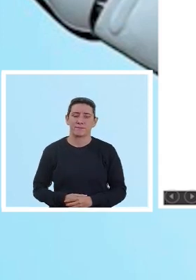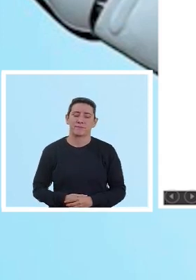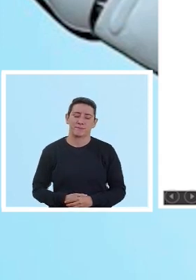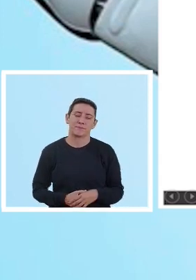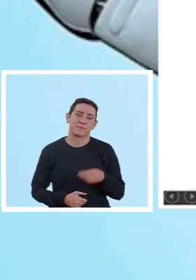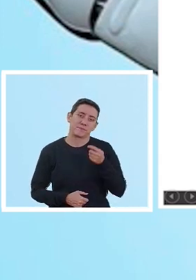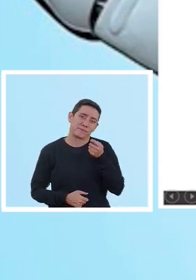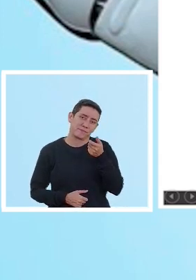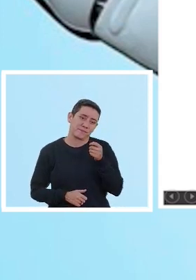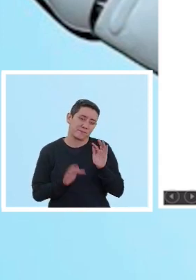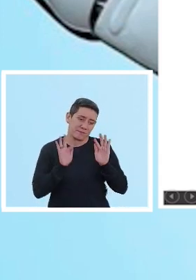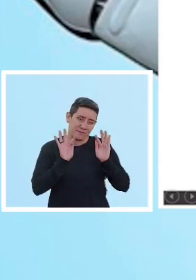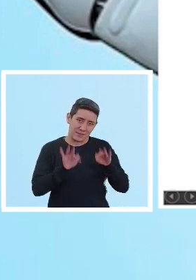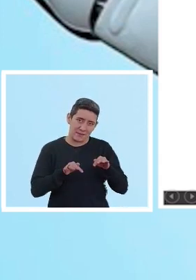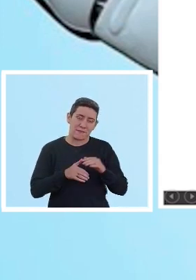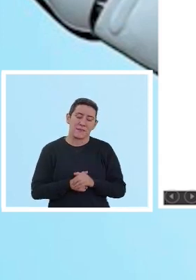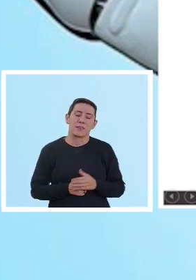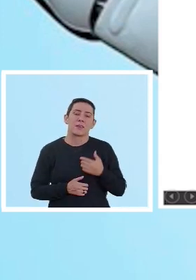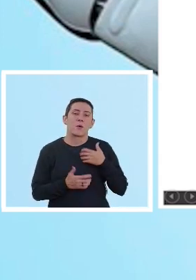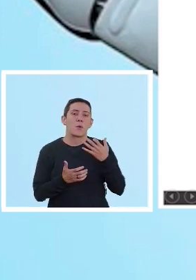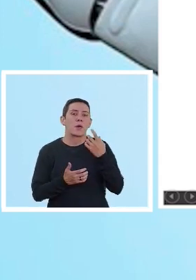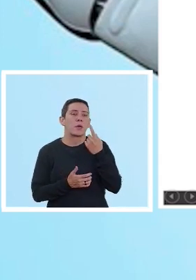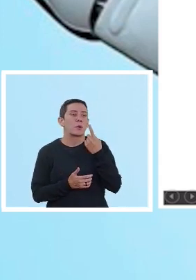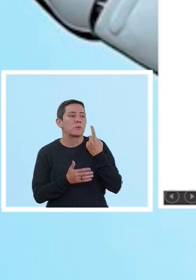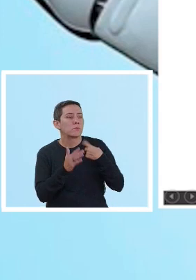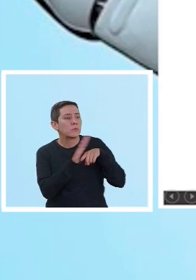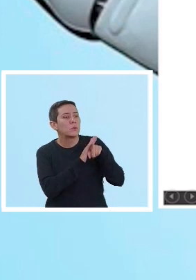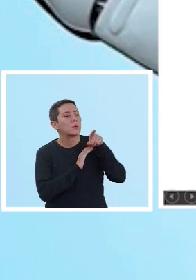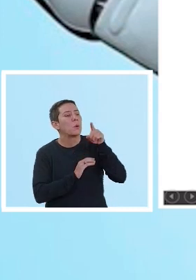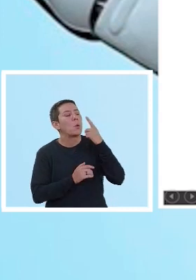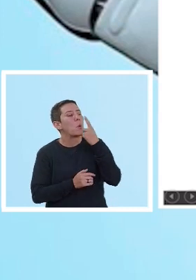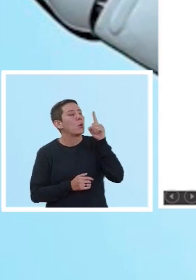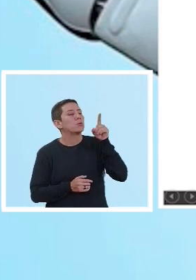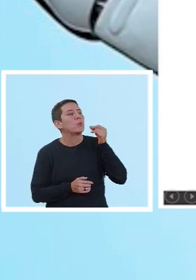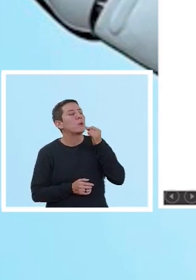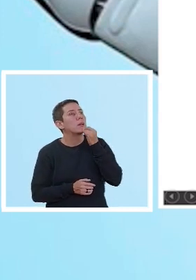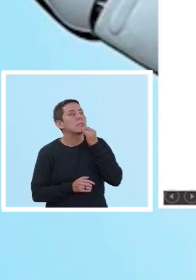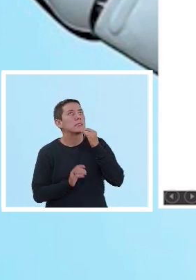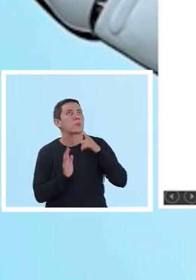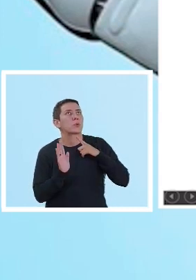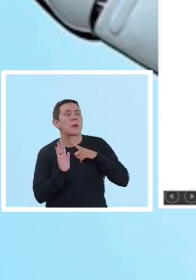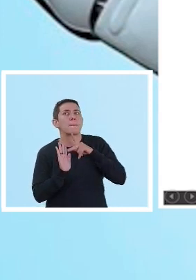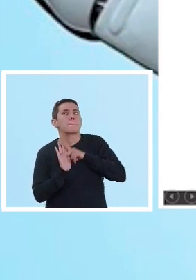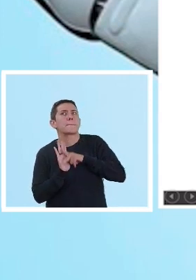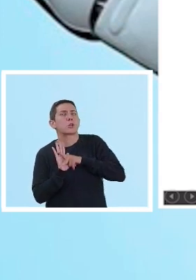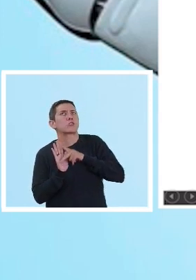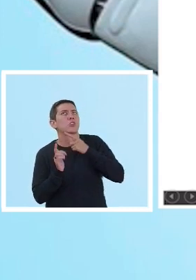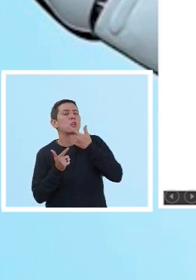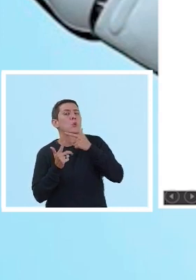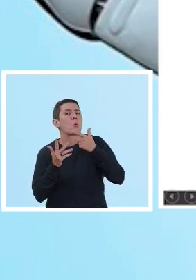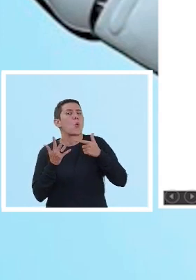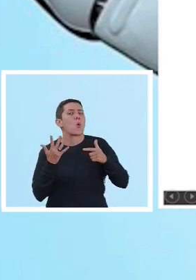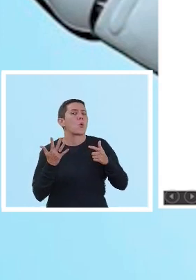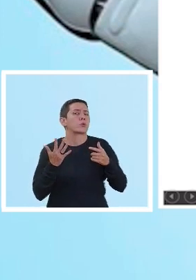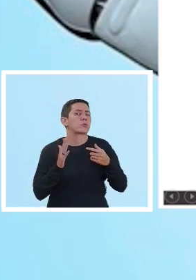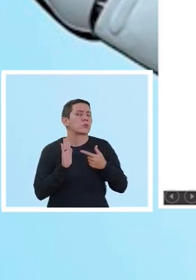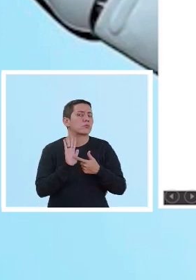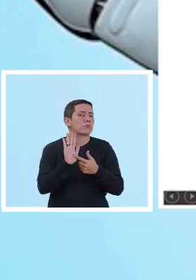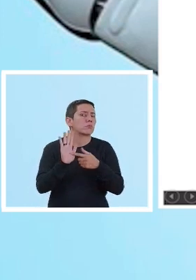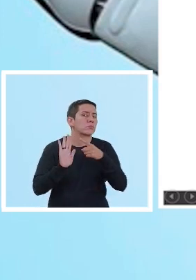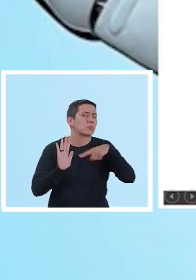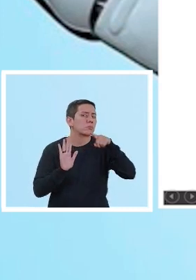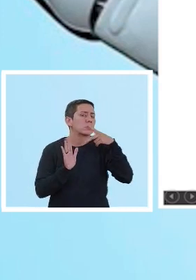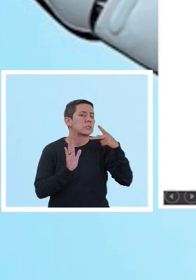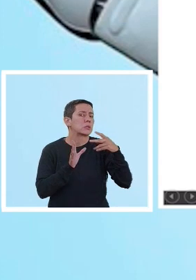ao finalzinho aqui do nosso bate-papo eu souber que você gostaria de citar outros exemplos de projetos multidisciplinares como este e que foi desenvolvido pelo